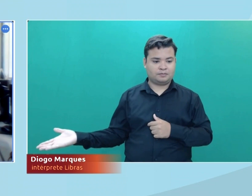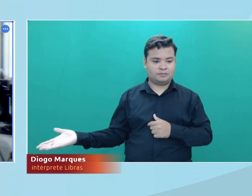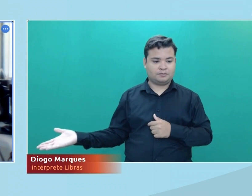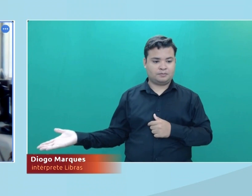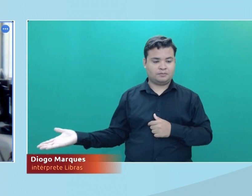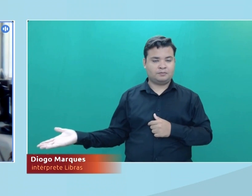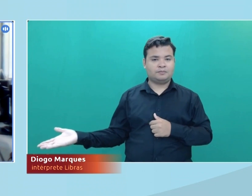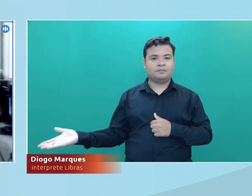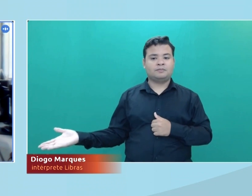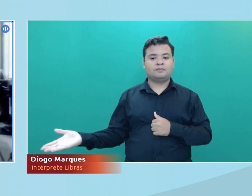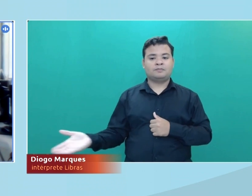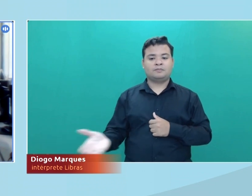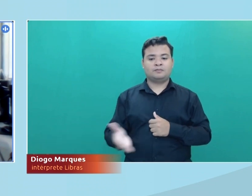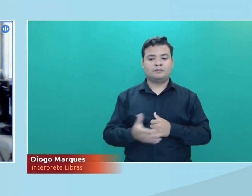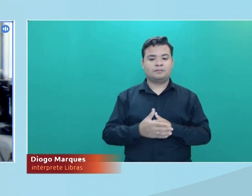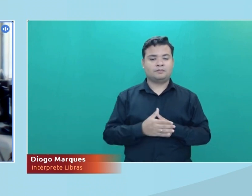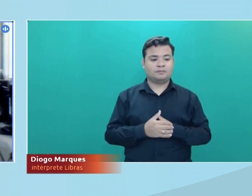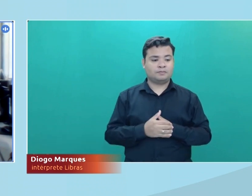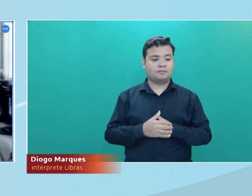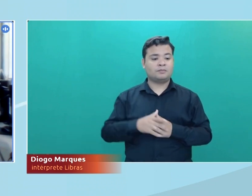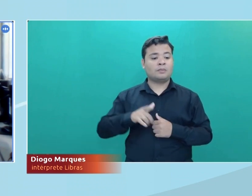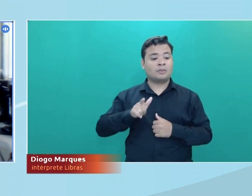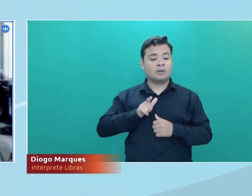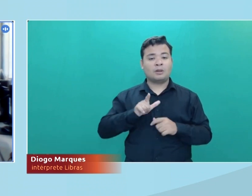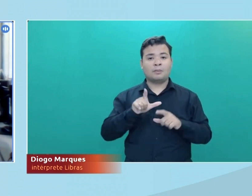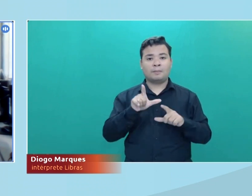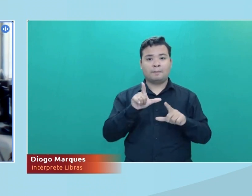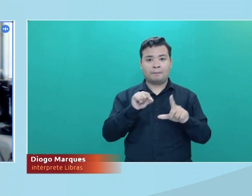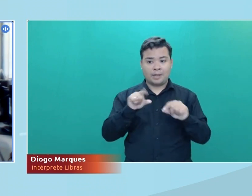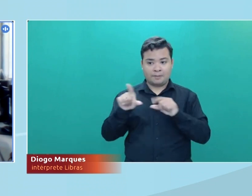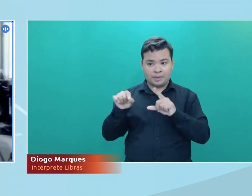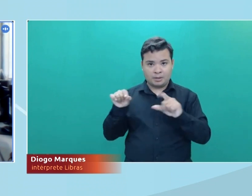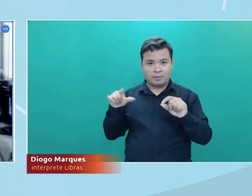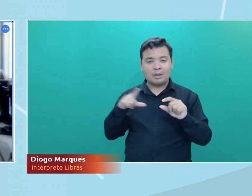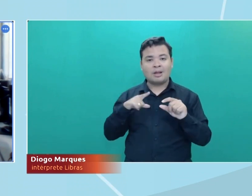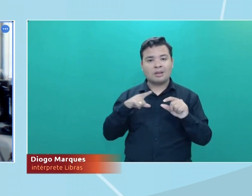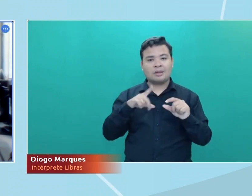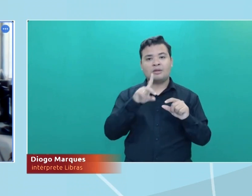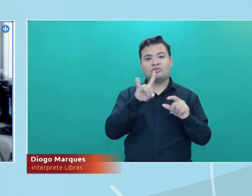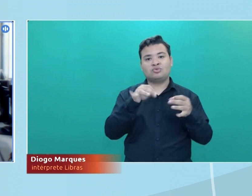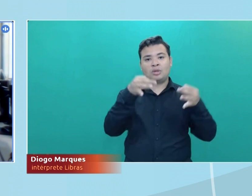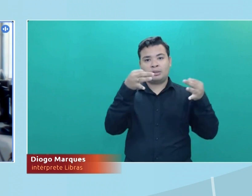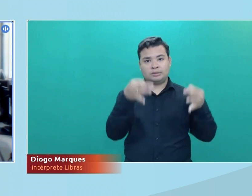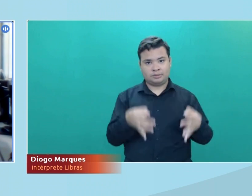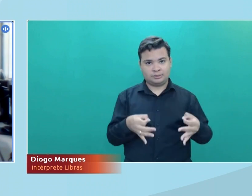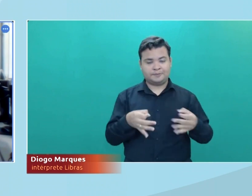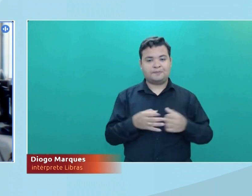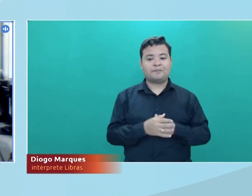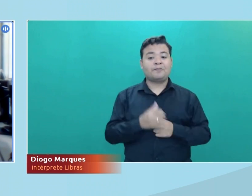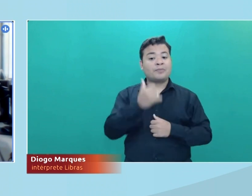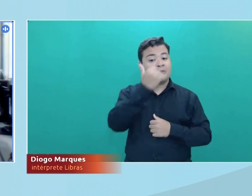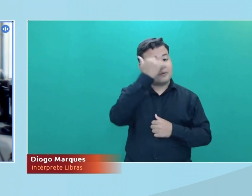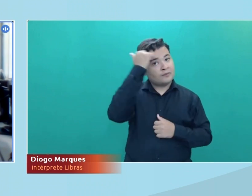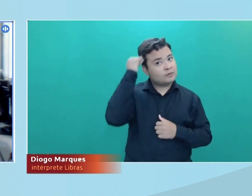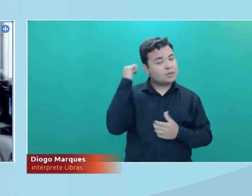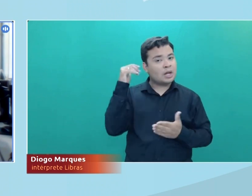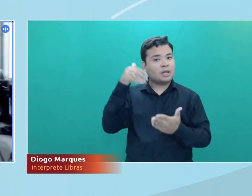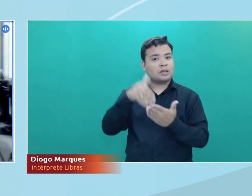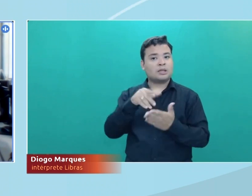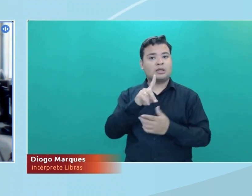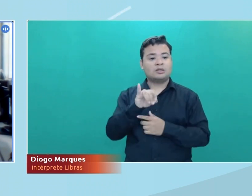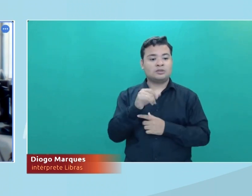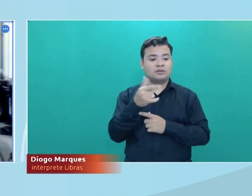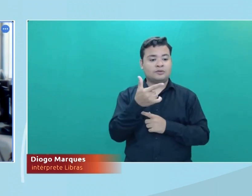ifg.edu.br. Cada seleção tem uma data específica para as inscrições. Para o vestibular, até dia 21 de maio dá para